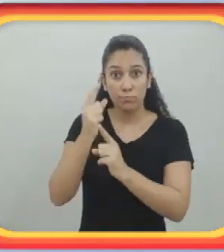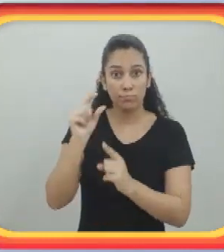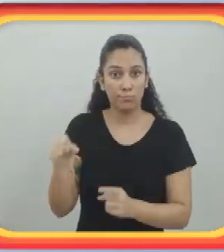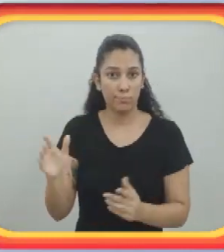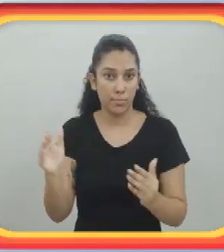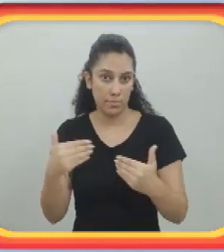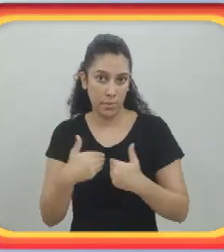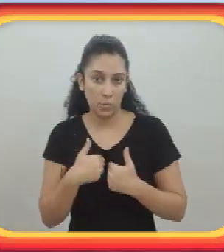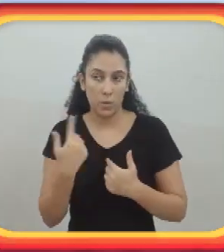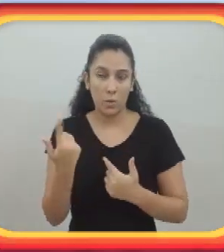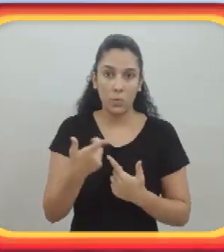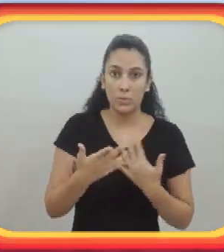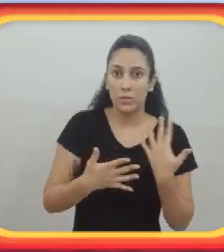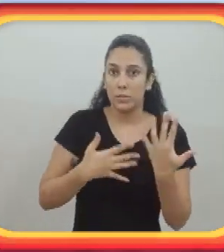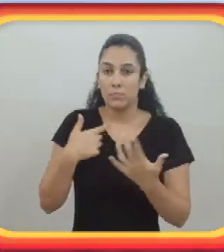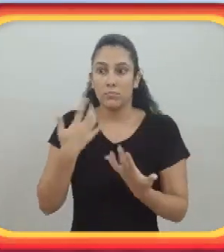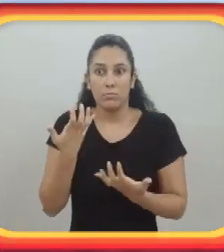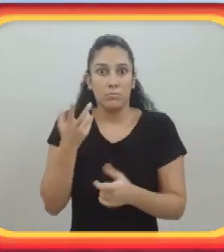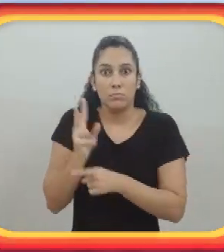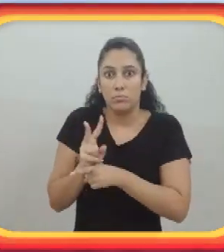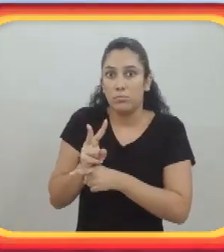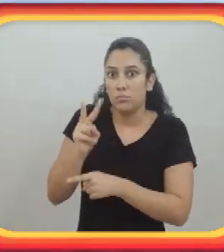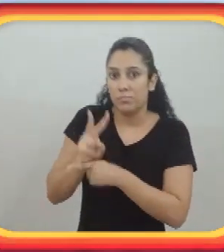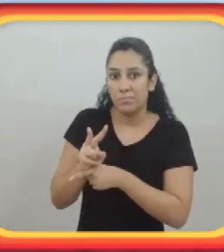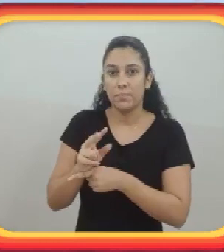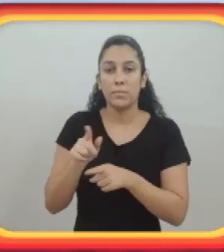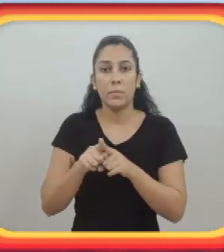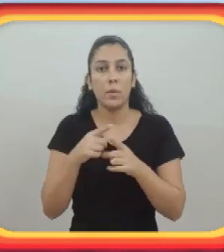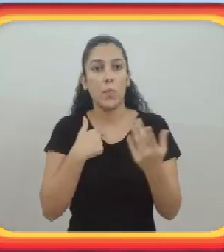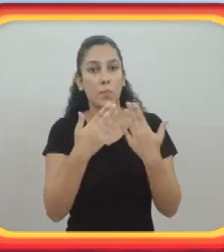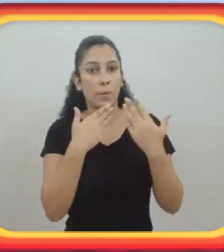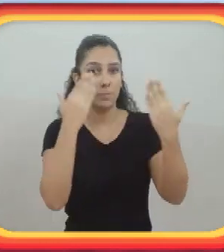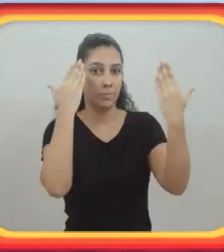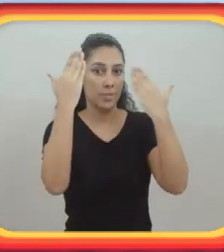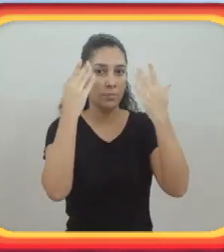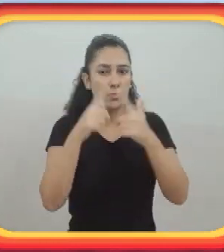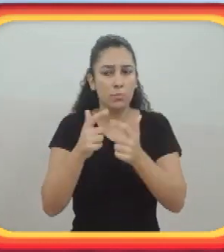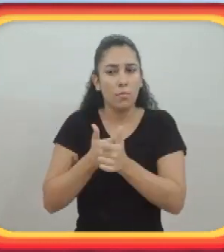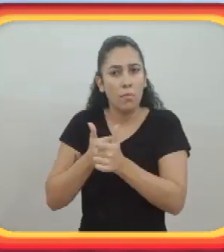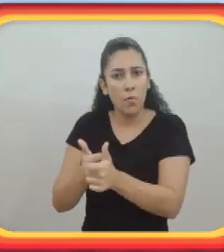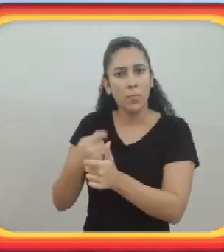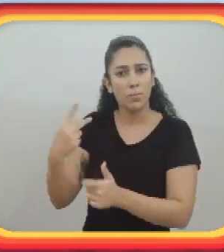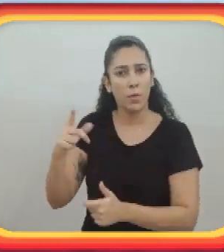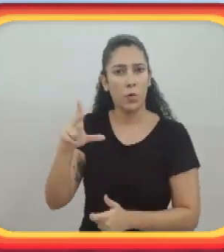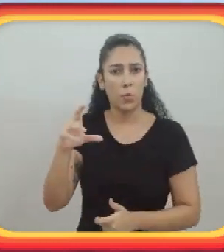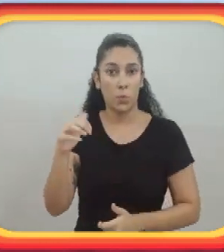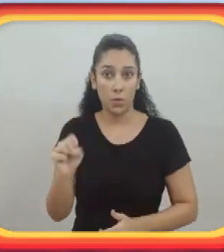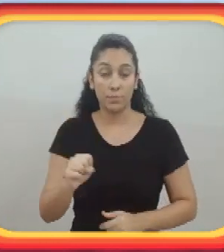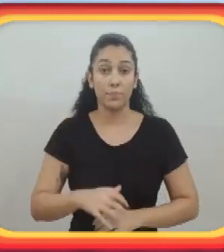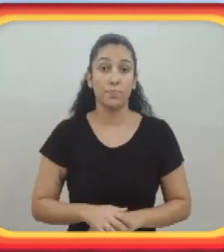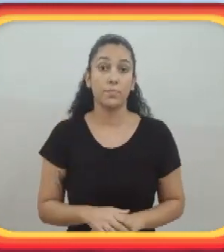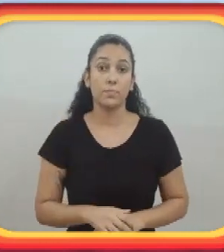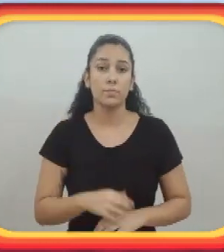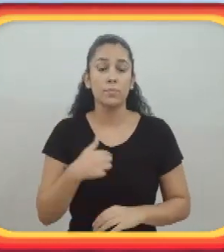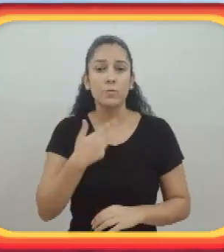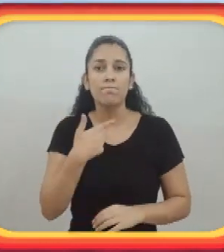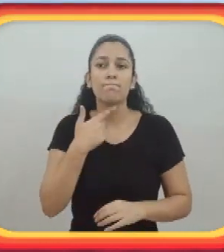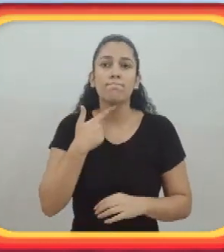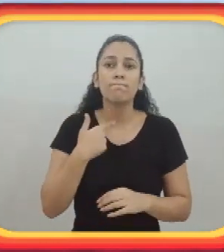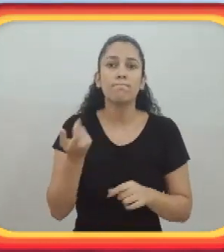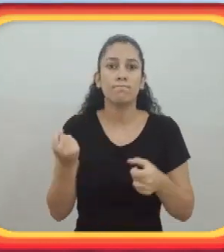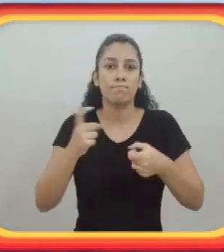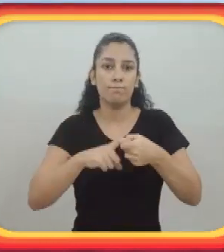aos 12 anos. Quando a gente descobriu o autismo, a gente fica querendo super proteger, né?